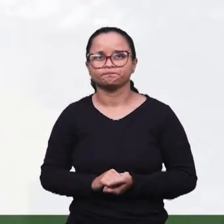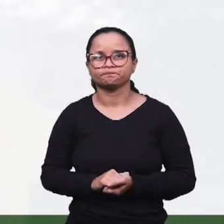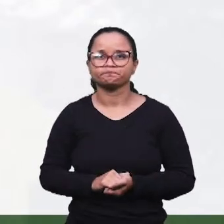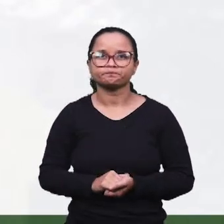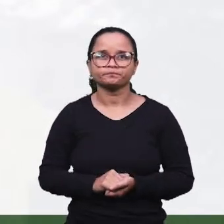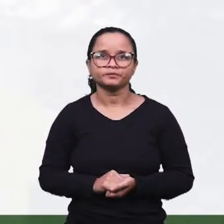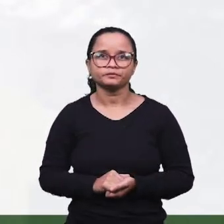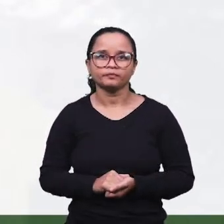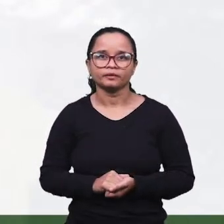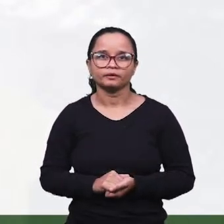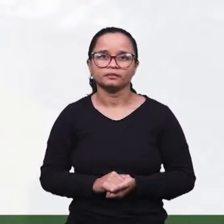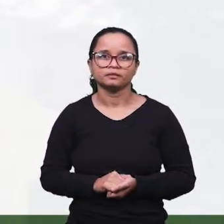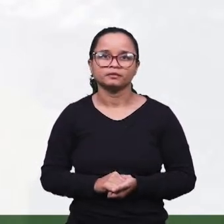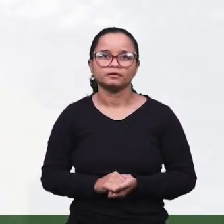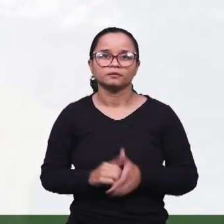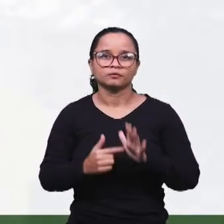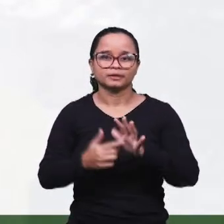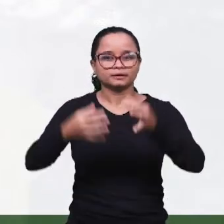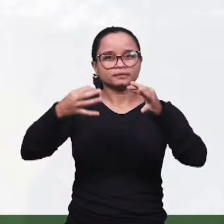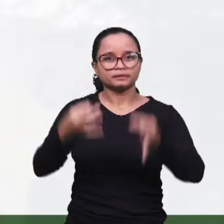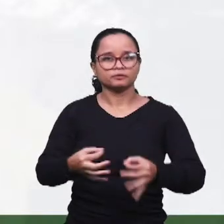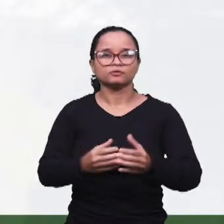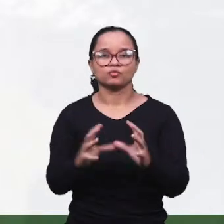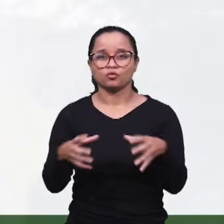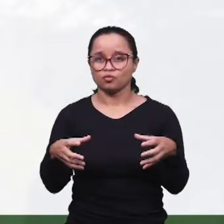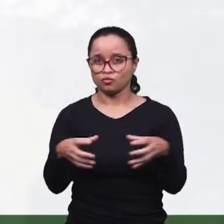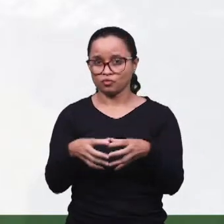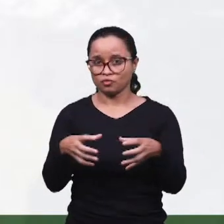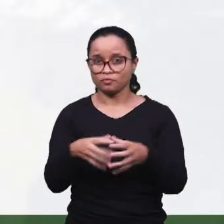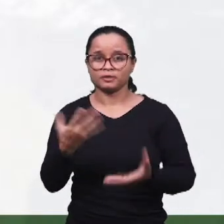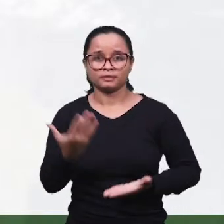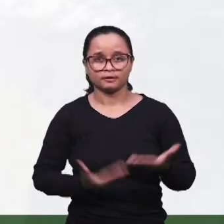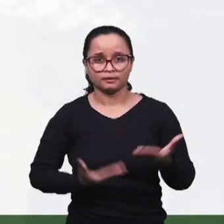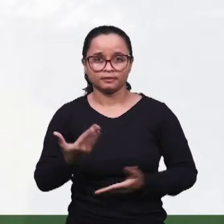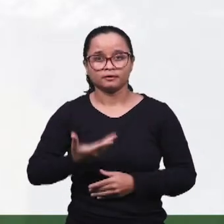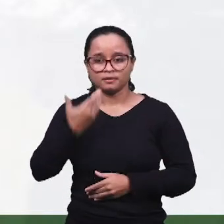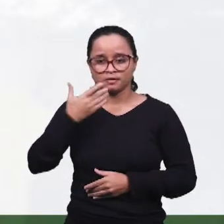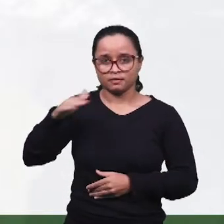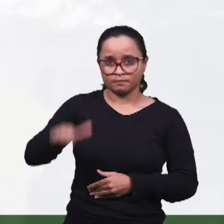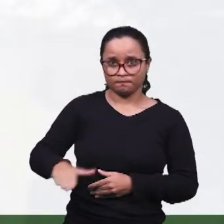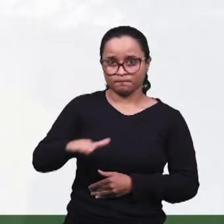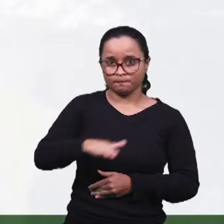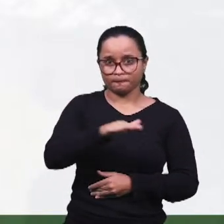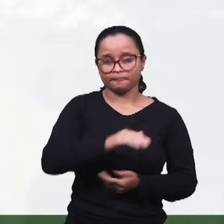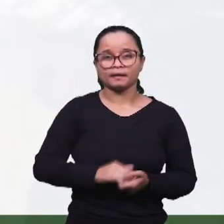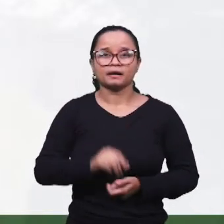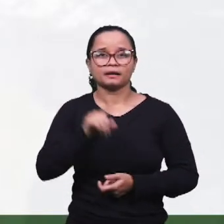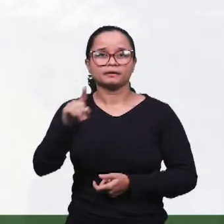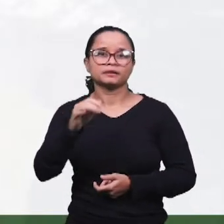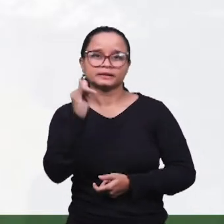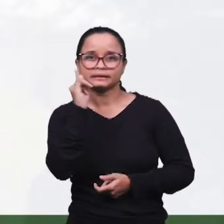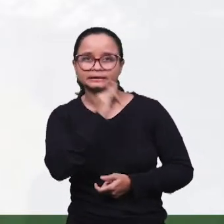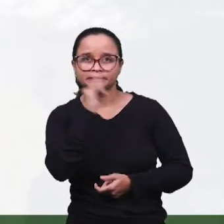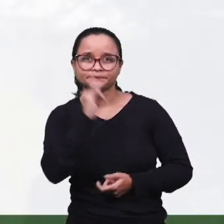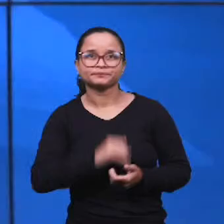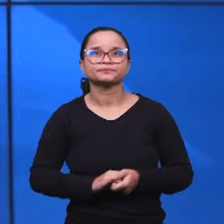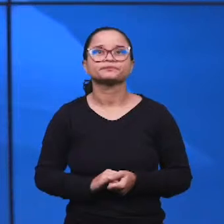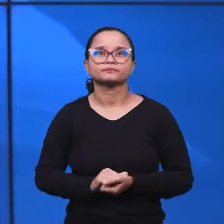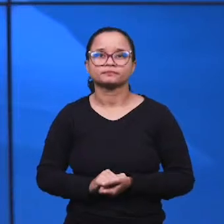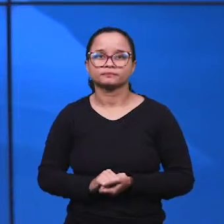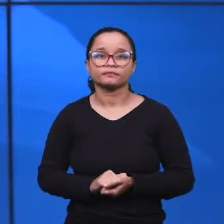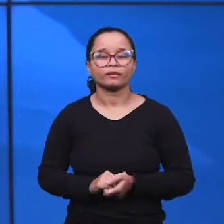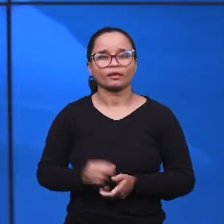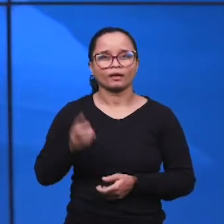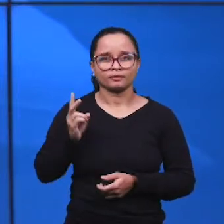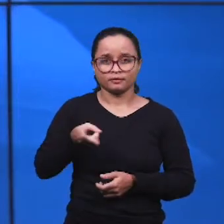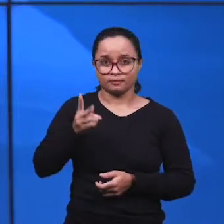vai ser exatamente o nosso grupo de irmãos intermediários da nossa igreja lá em Torino, na Itália. Como sempre, eles